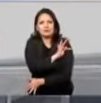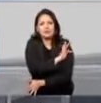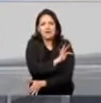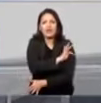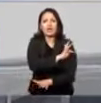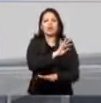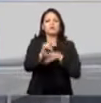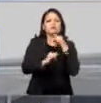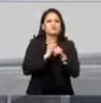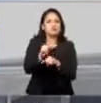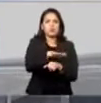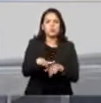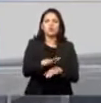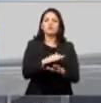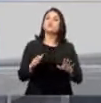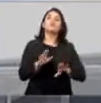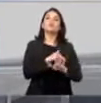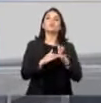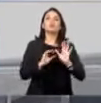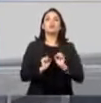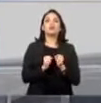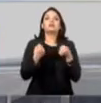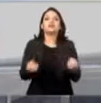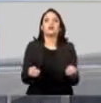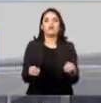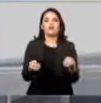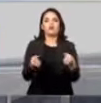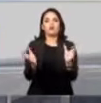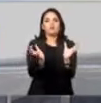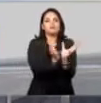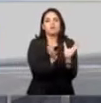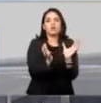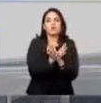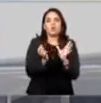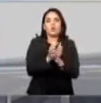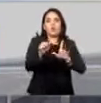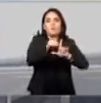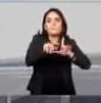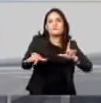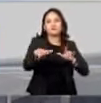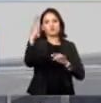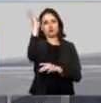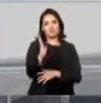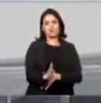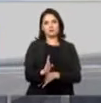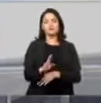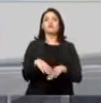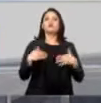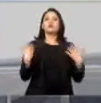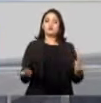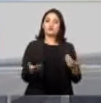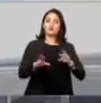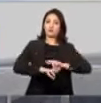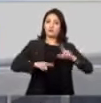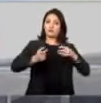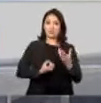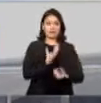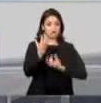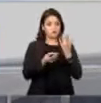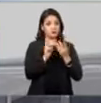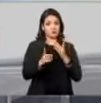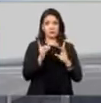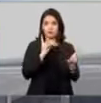na defesa da indústria audiovisual do Brasil, da nossa propriedade intelectual e da liberdade de expressão, sempre através do diálogo e